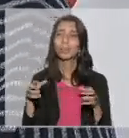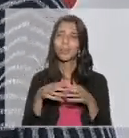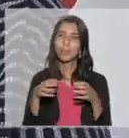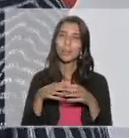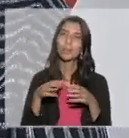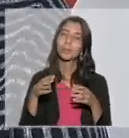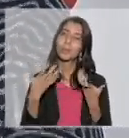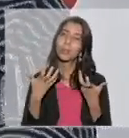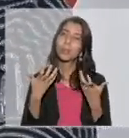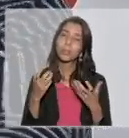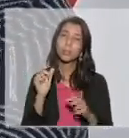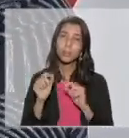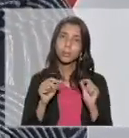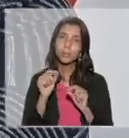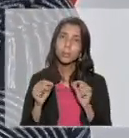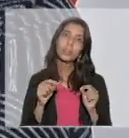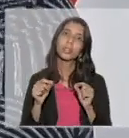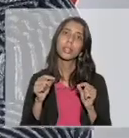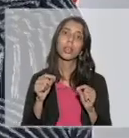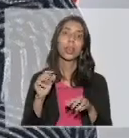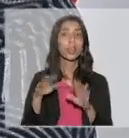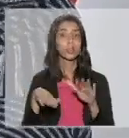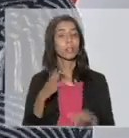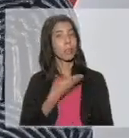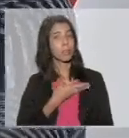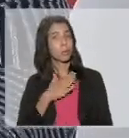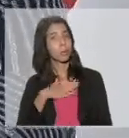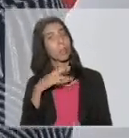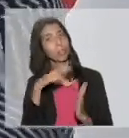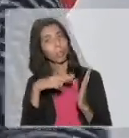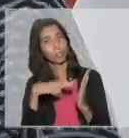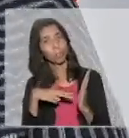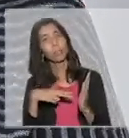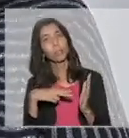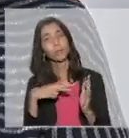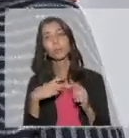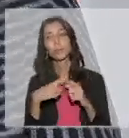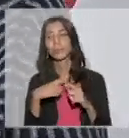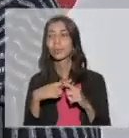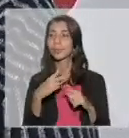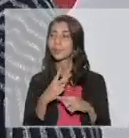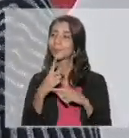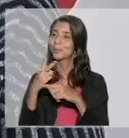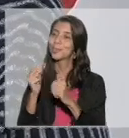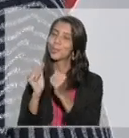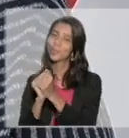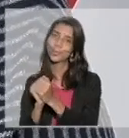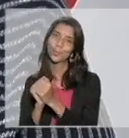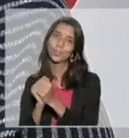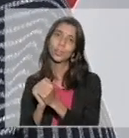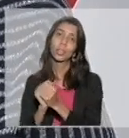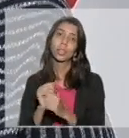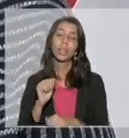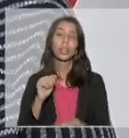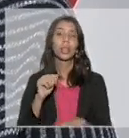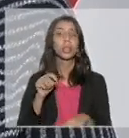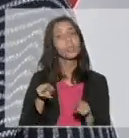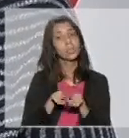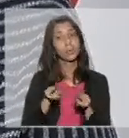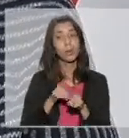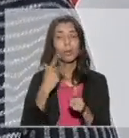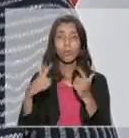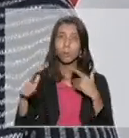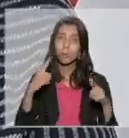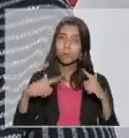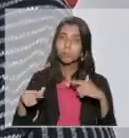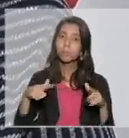que se procura pela... Você tem amigos que gostam de ler, porque você lê, você vai buscar a sua turma, né? E você vai